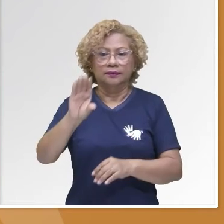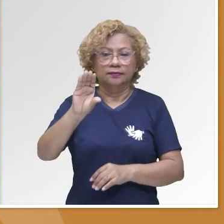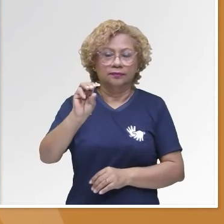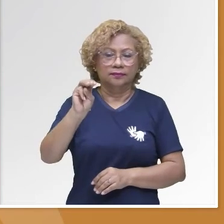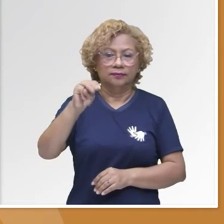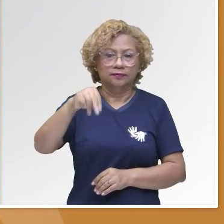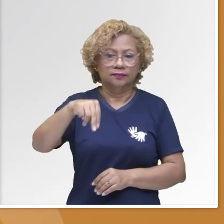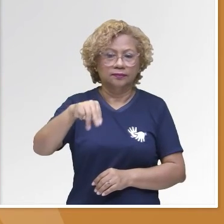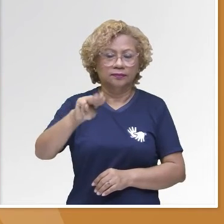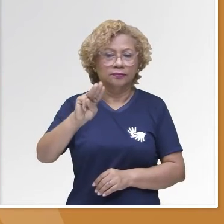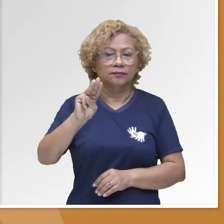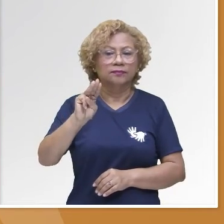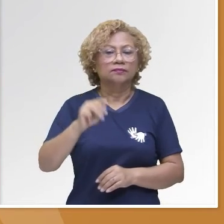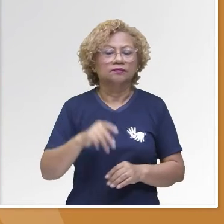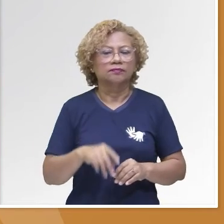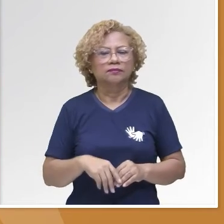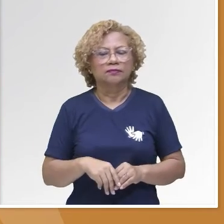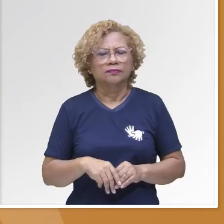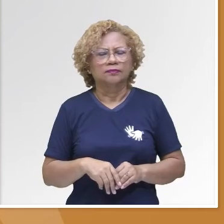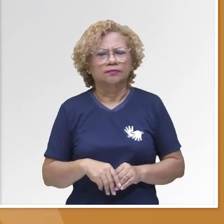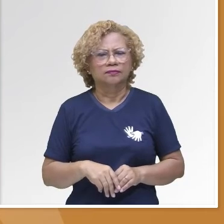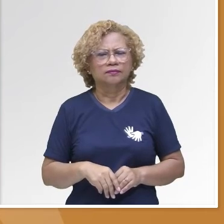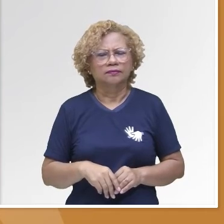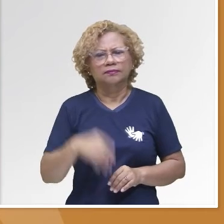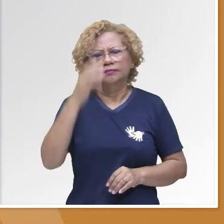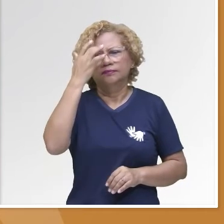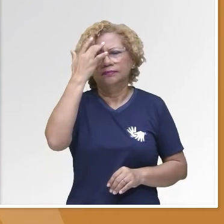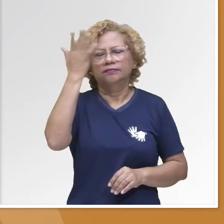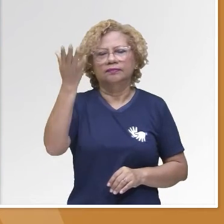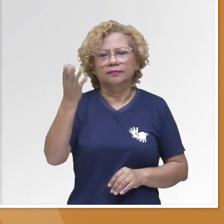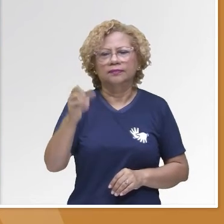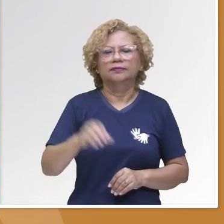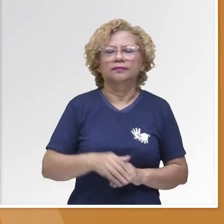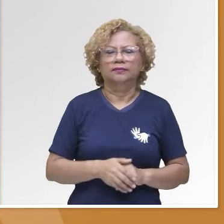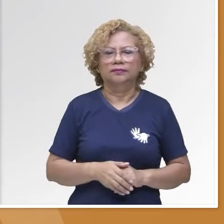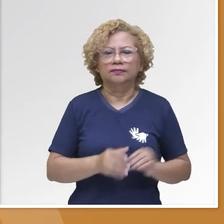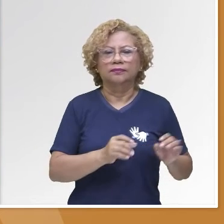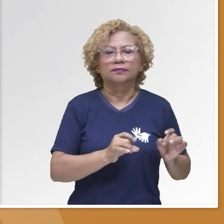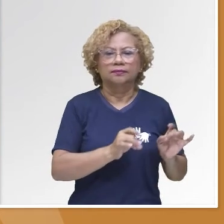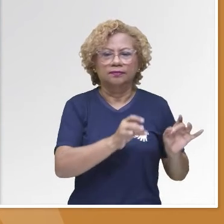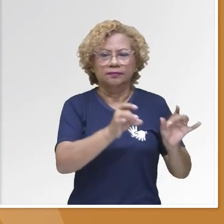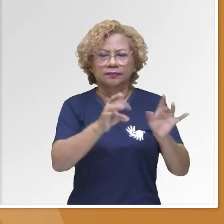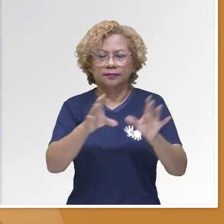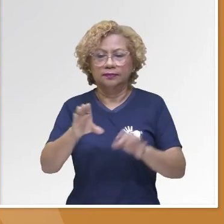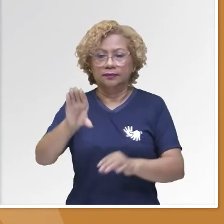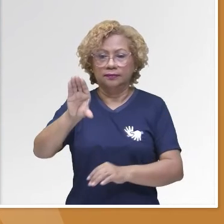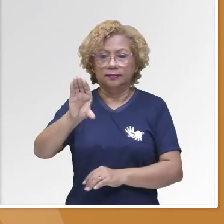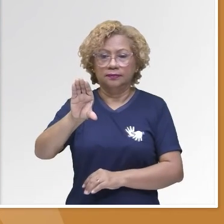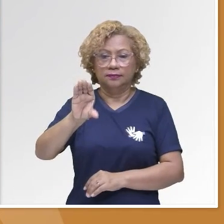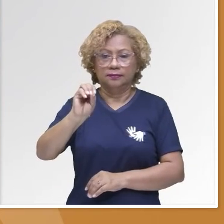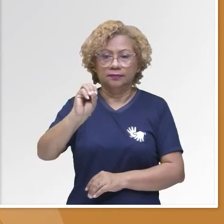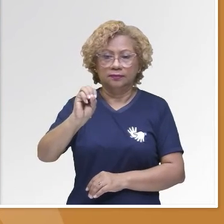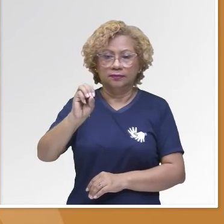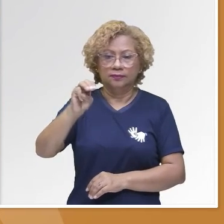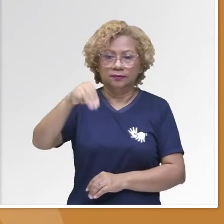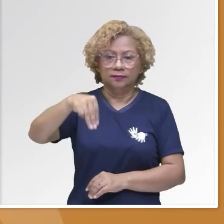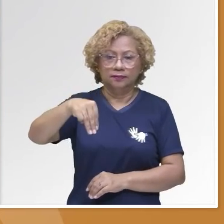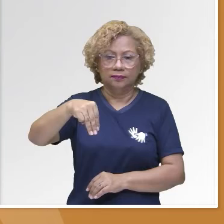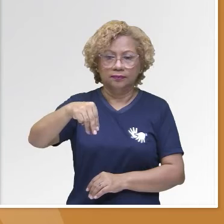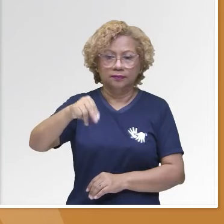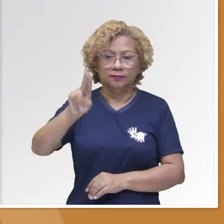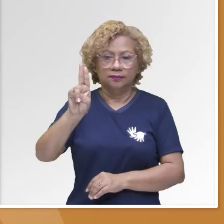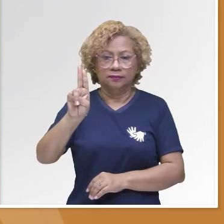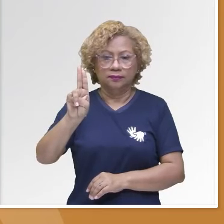a circulação de pessoas, de mercadorias, né, de bens e serviços, enquanto na União